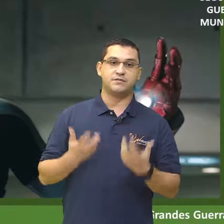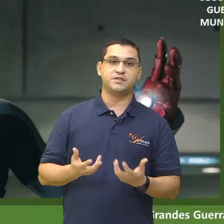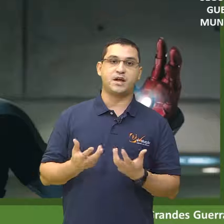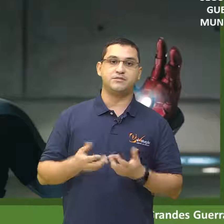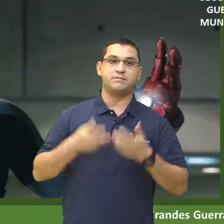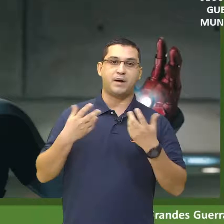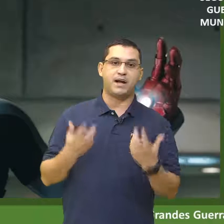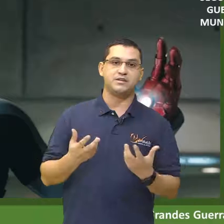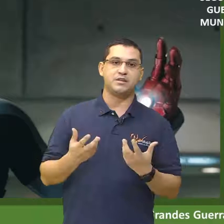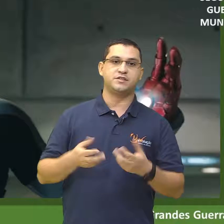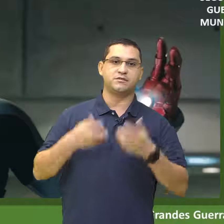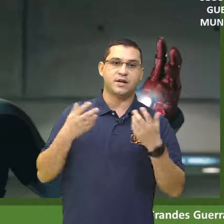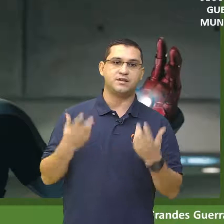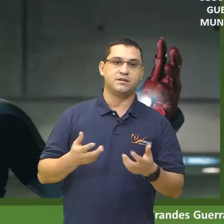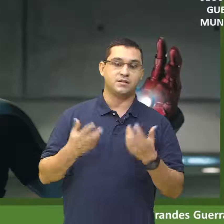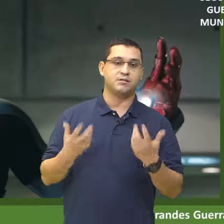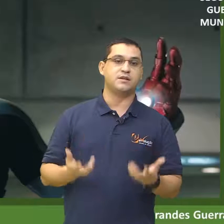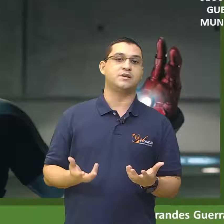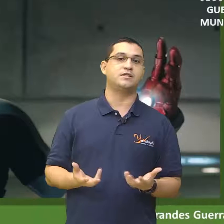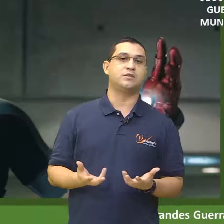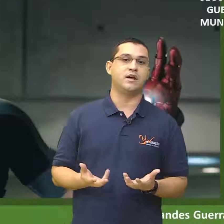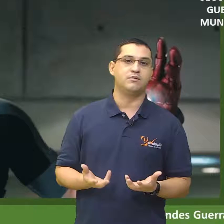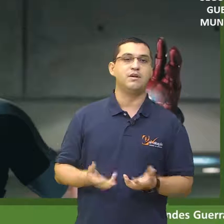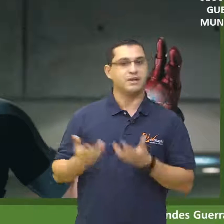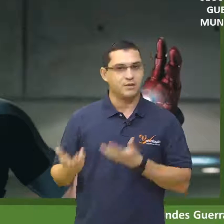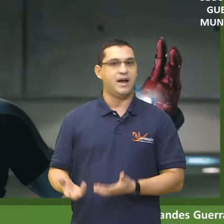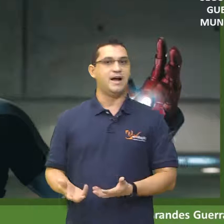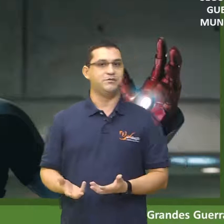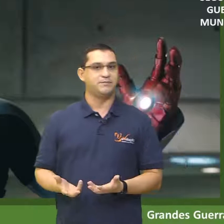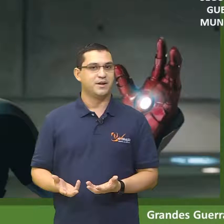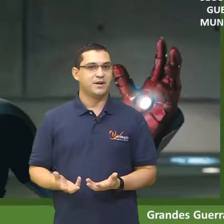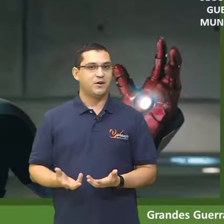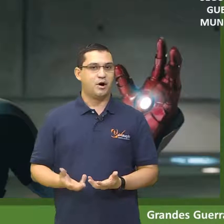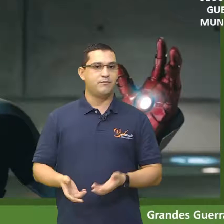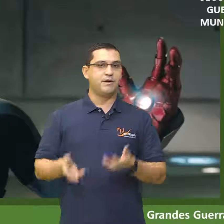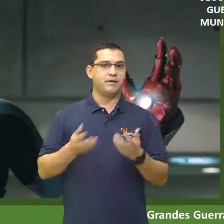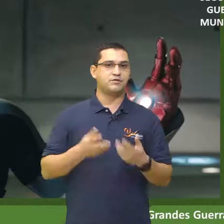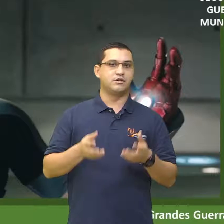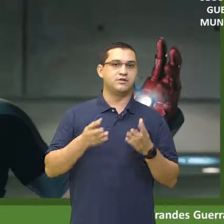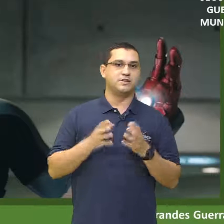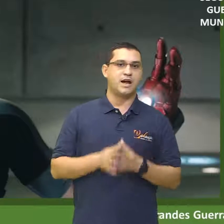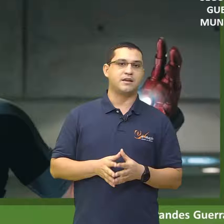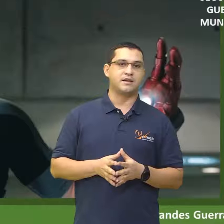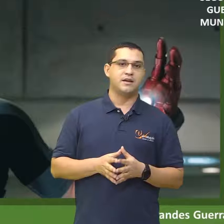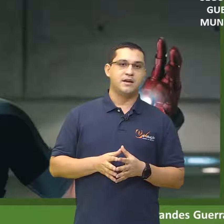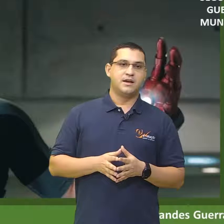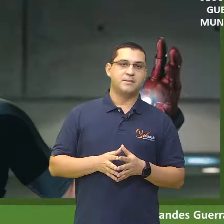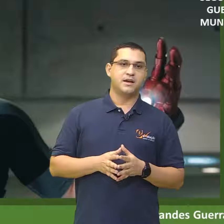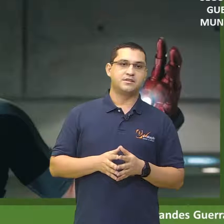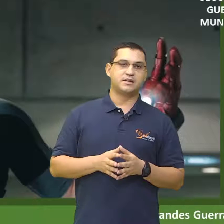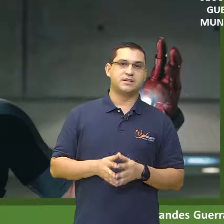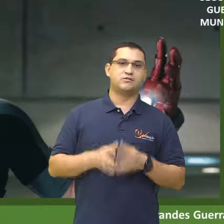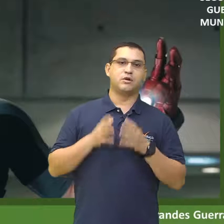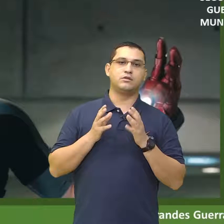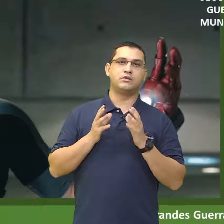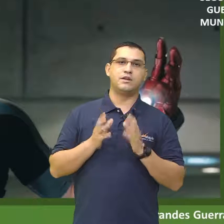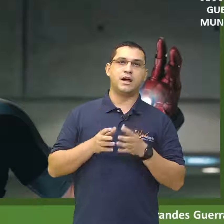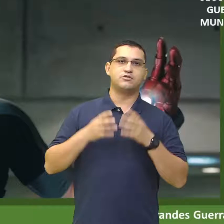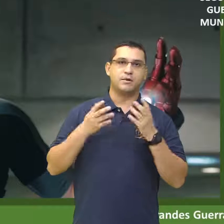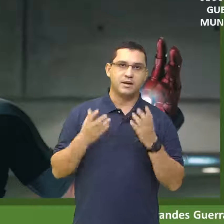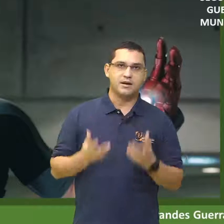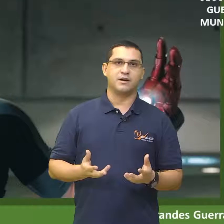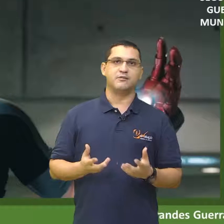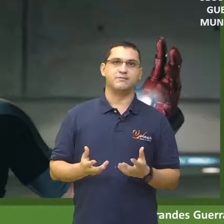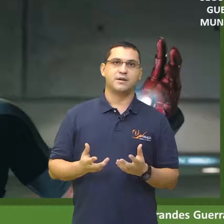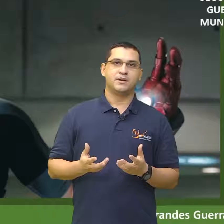inteligência artificial de paz e segurança nacional, que deu errado. Obviamente, Tony Stark representa todo o ideal